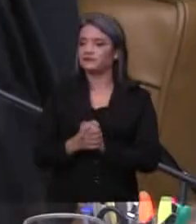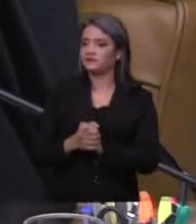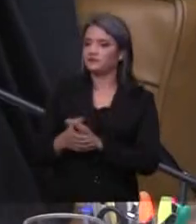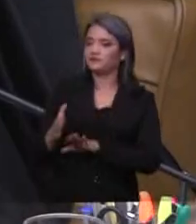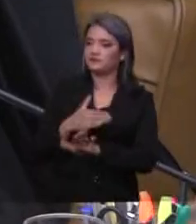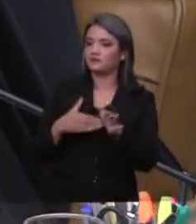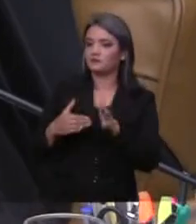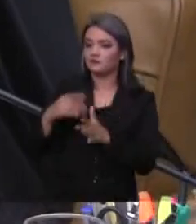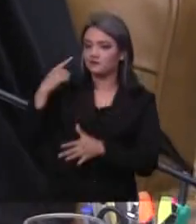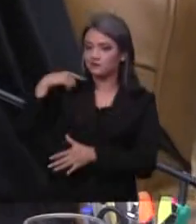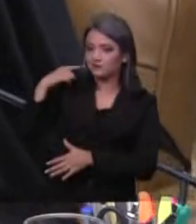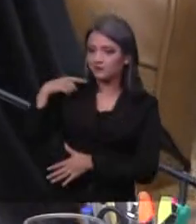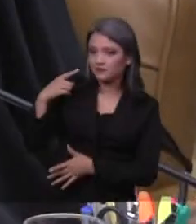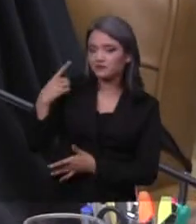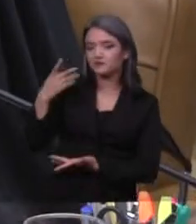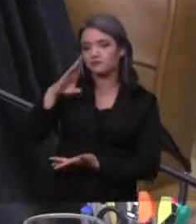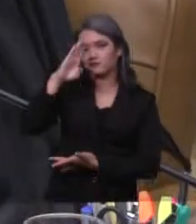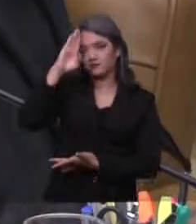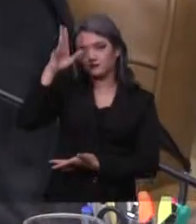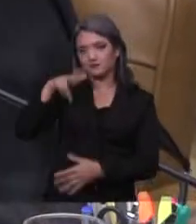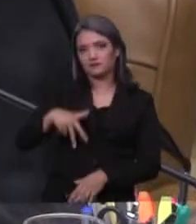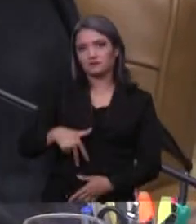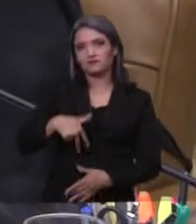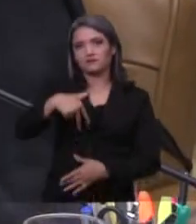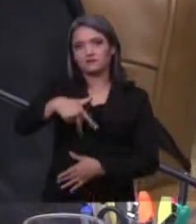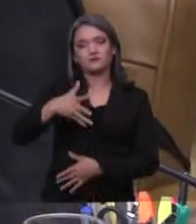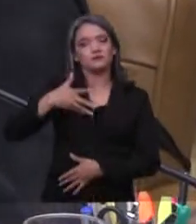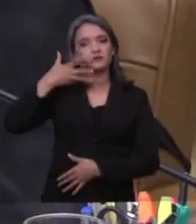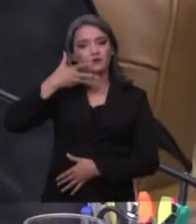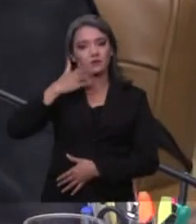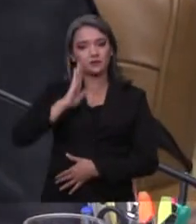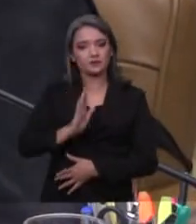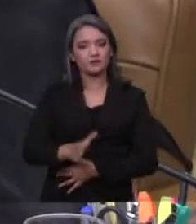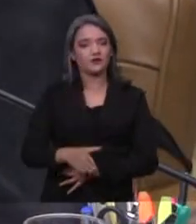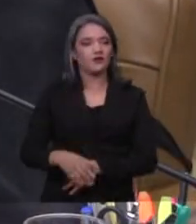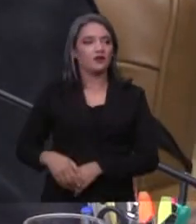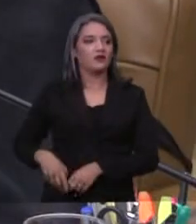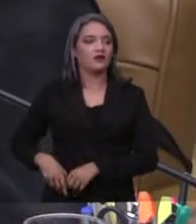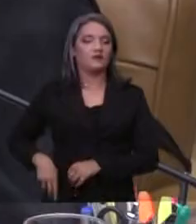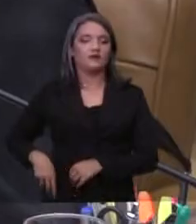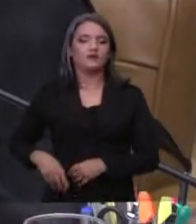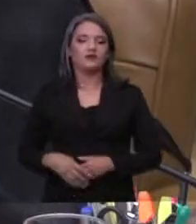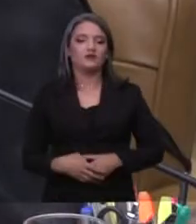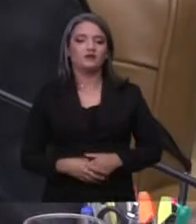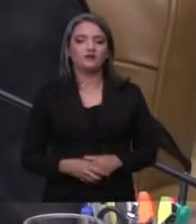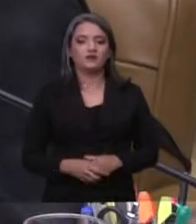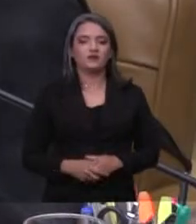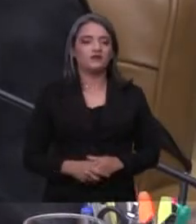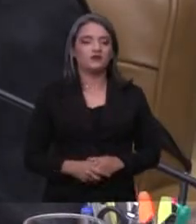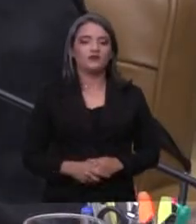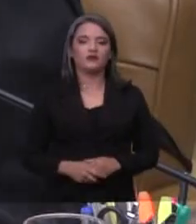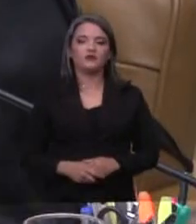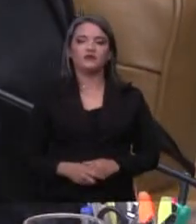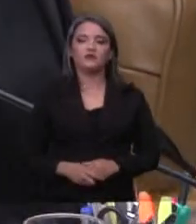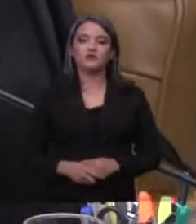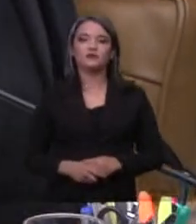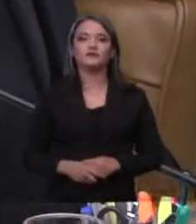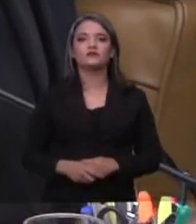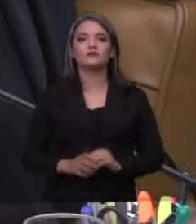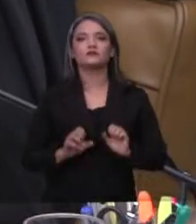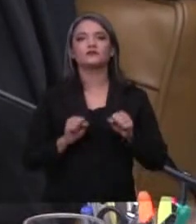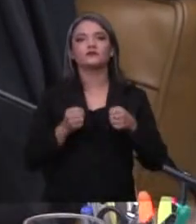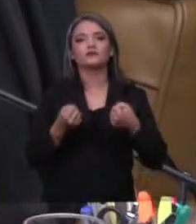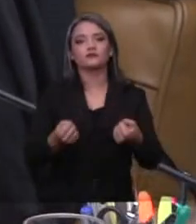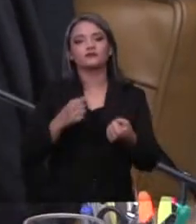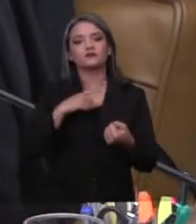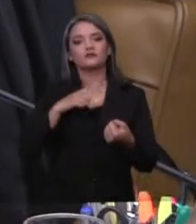advogadas, especialmente aqueles que se assomaram à tribuna para a defesa do interesse